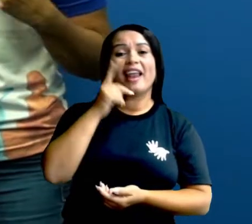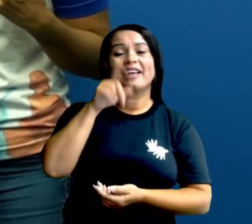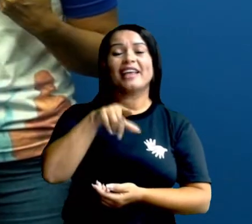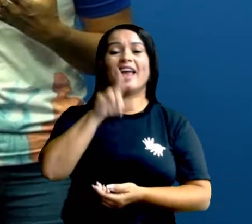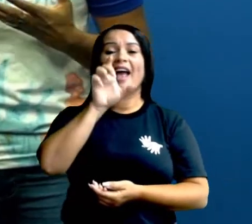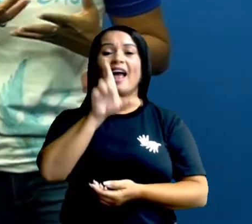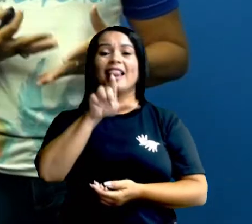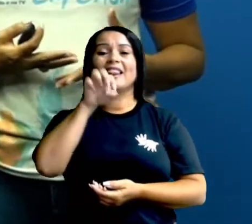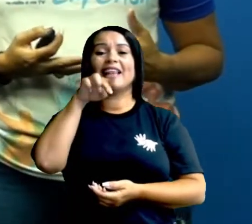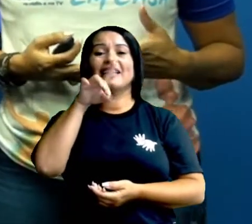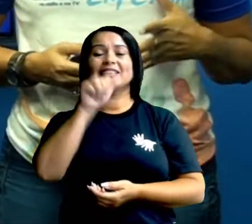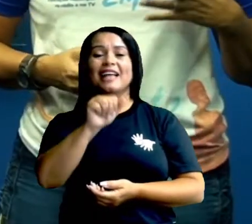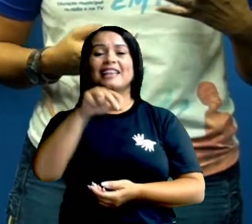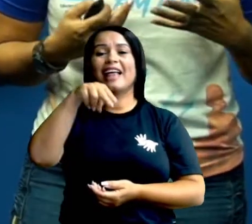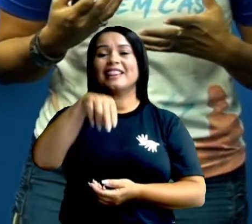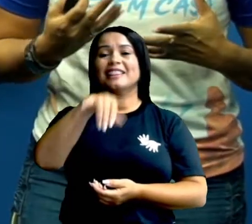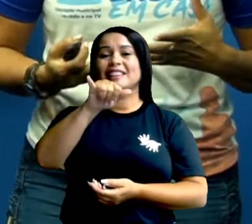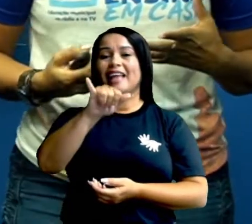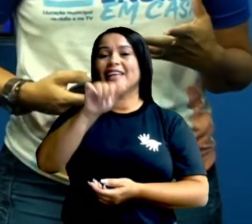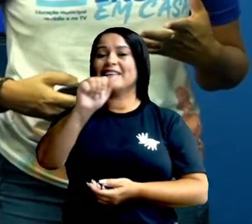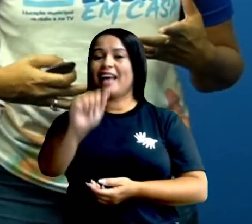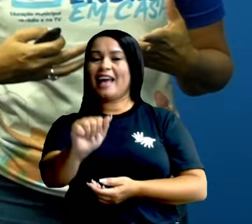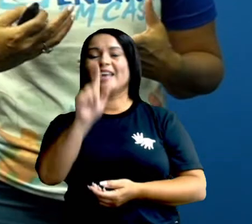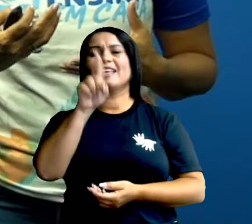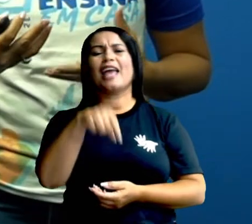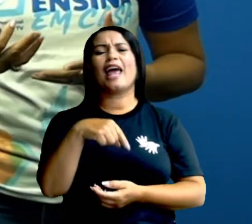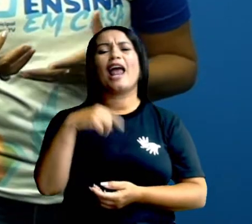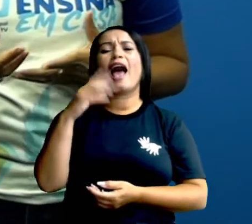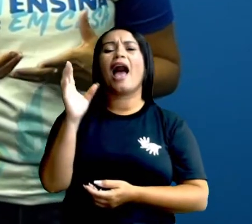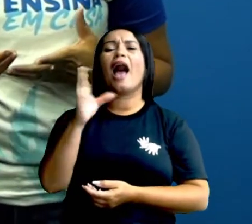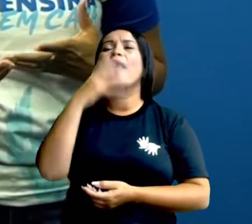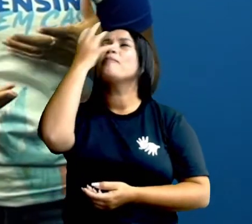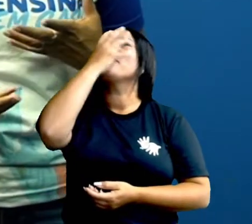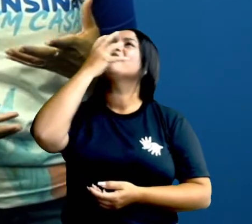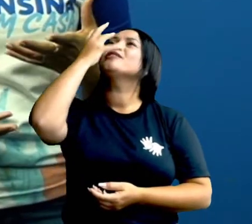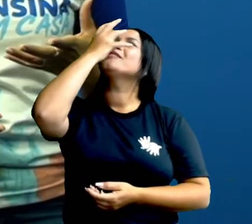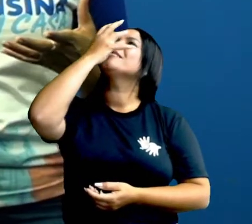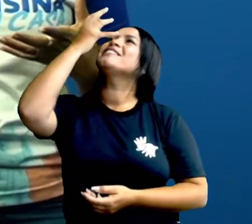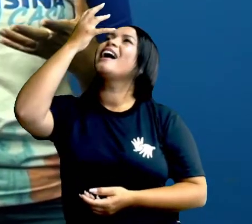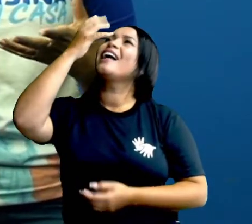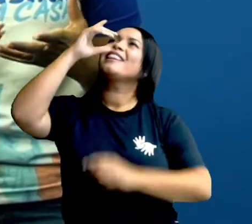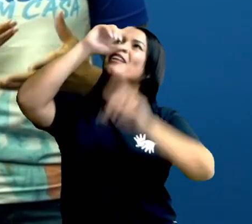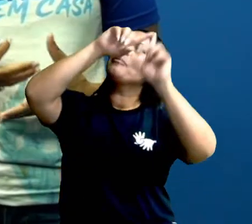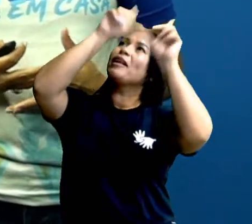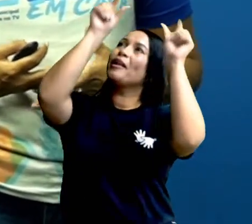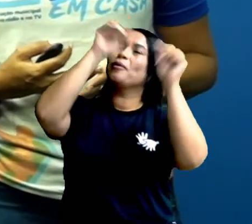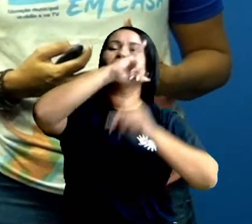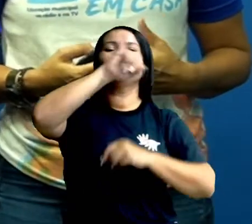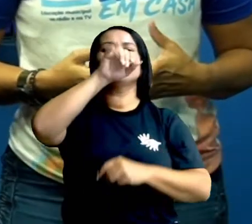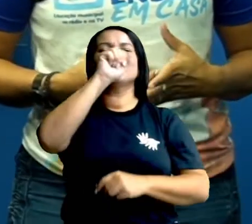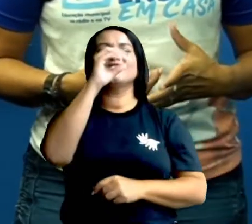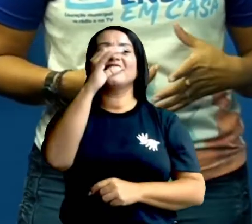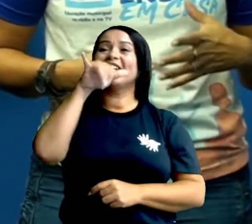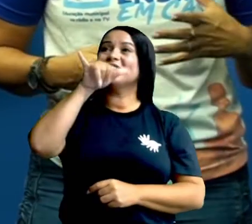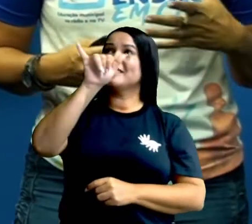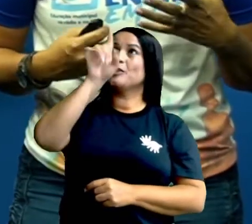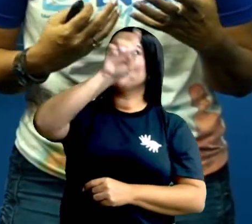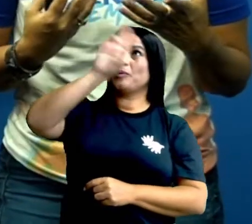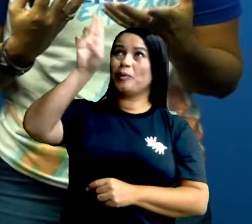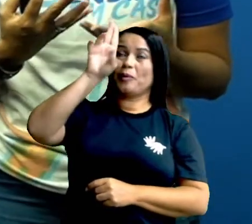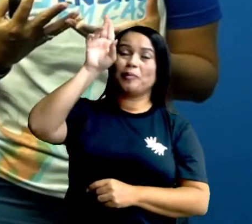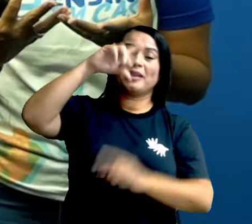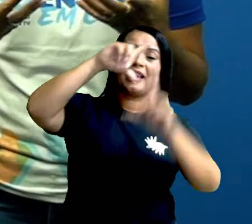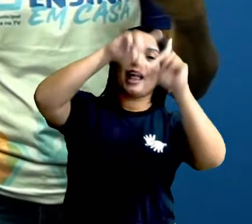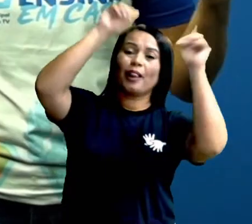que é a lenda da Nayá, a índia Nayá, que era apaixonada pela lua, pela Jaci. E aí